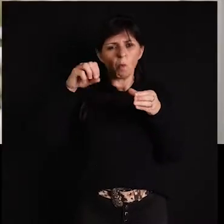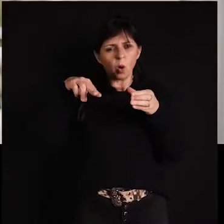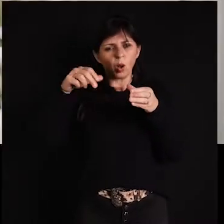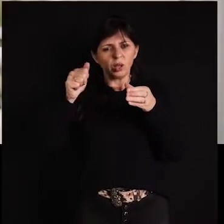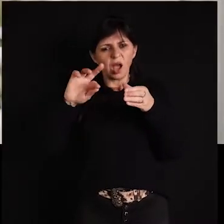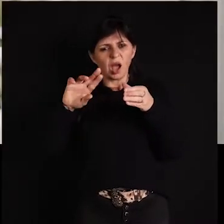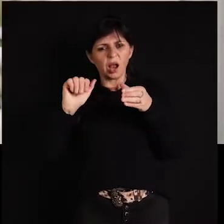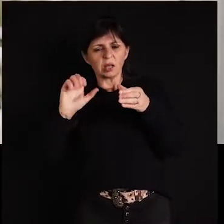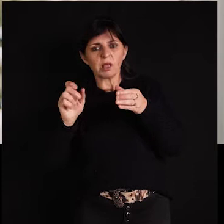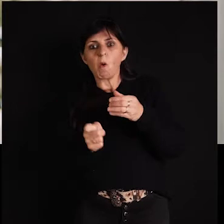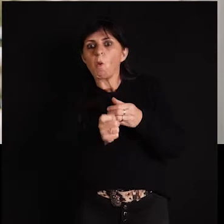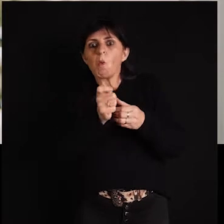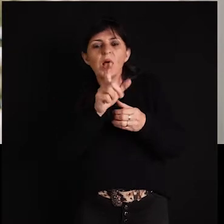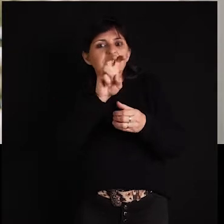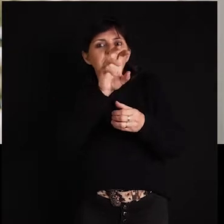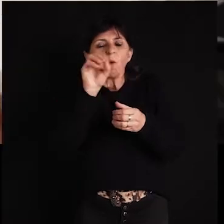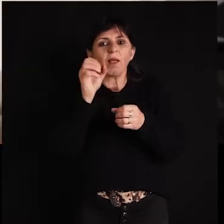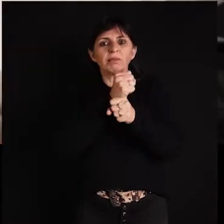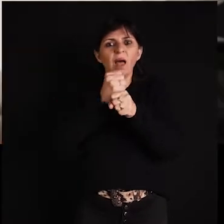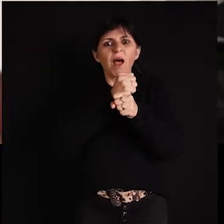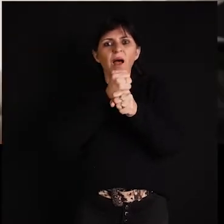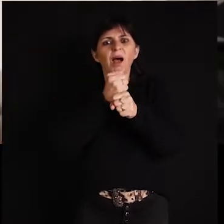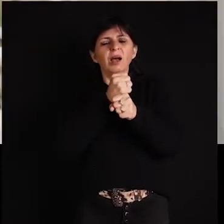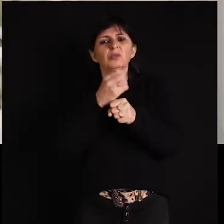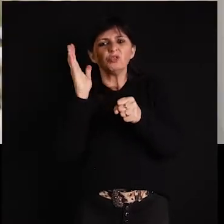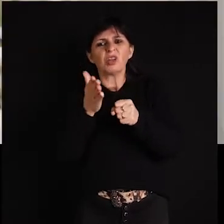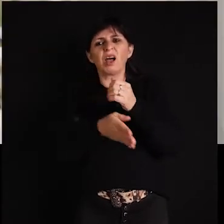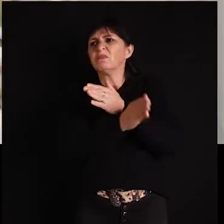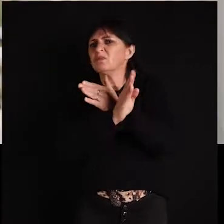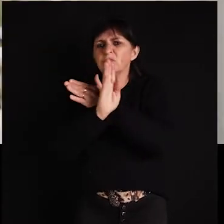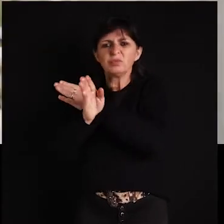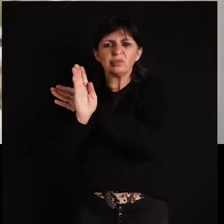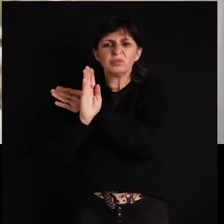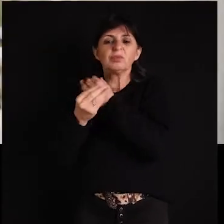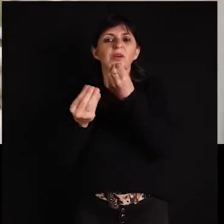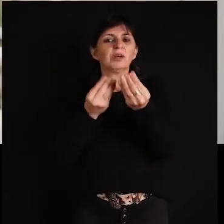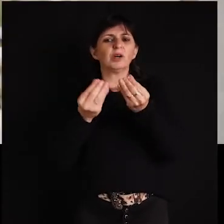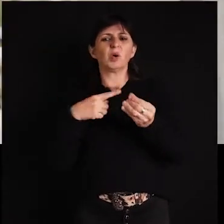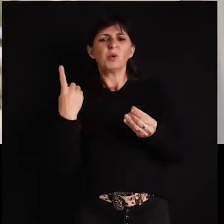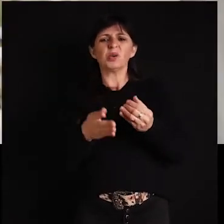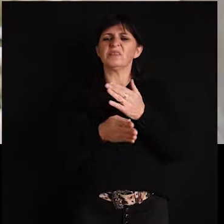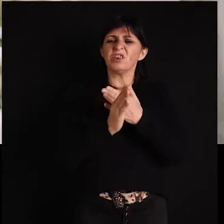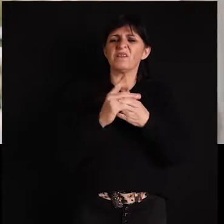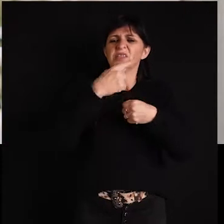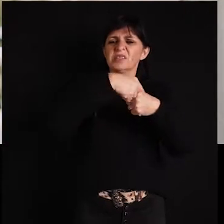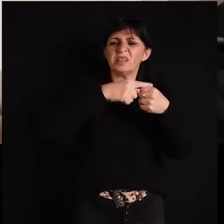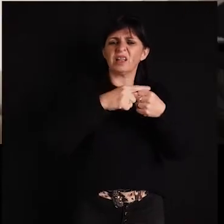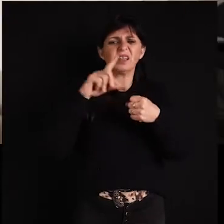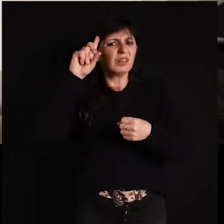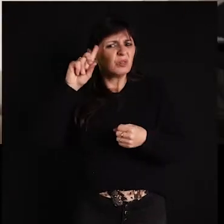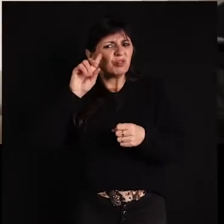quase 50 anos de estrada, imagine quanto a rotina nossa era de estar de cidade em cidade, né? Cada dia num